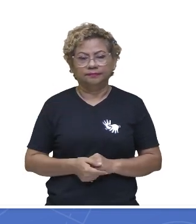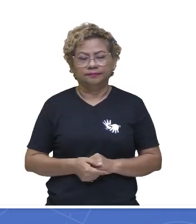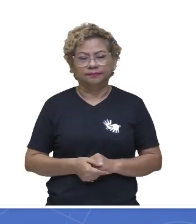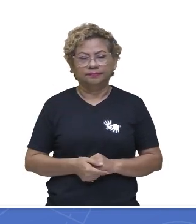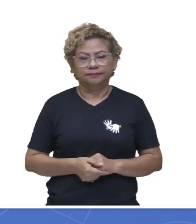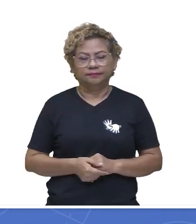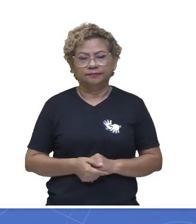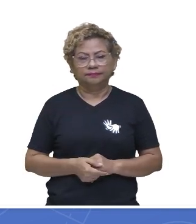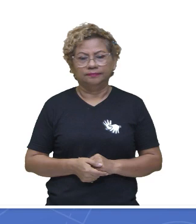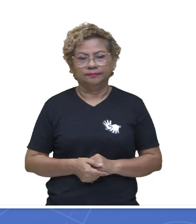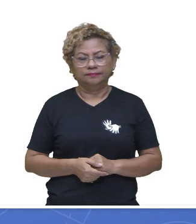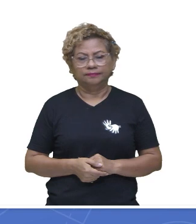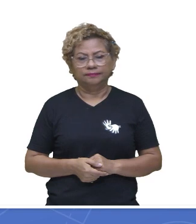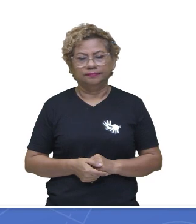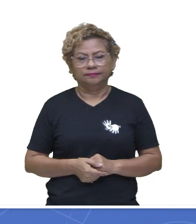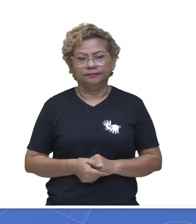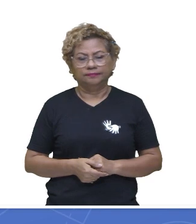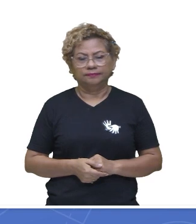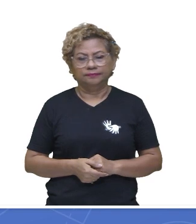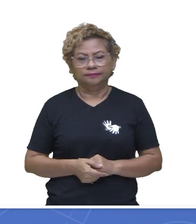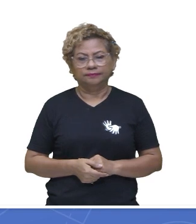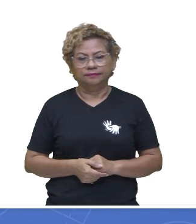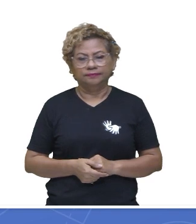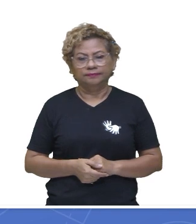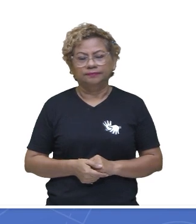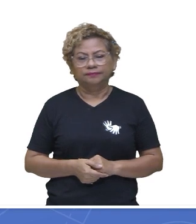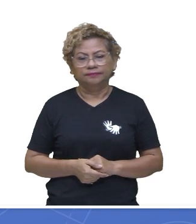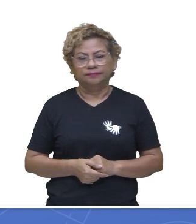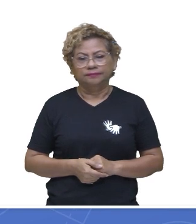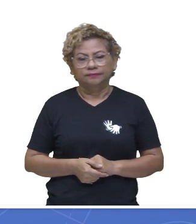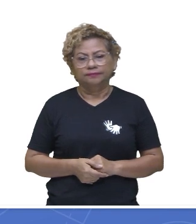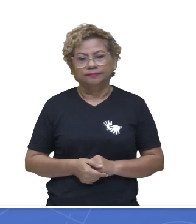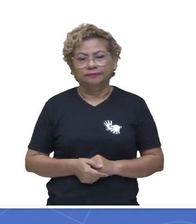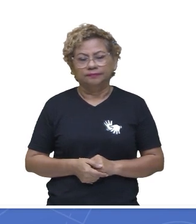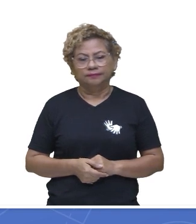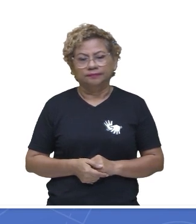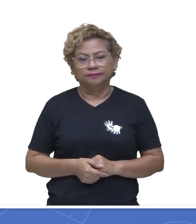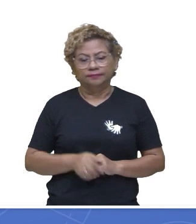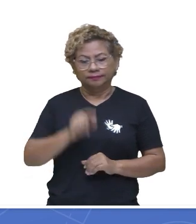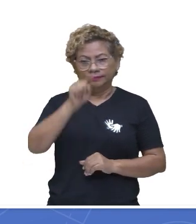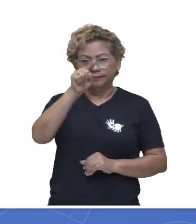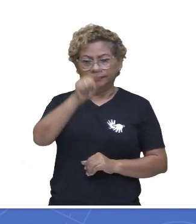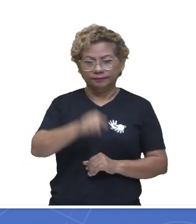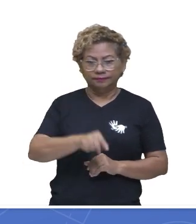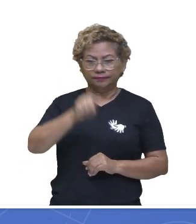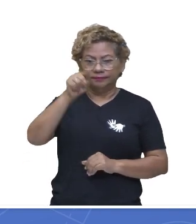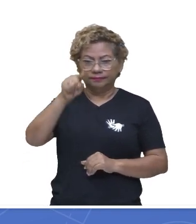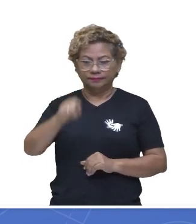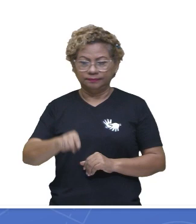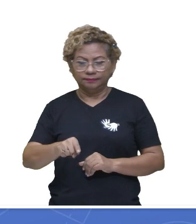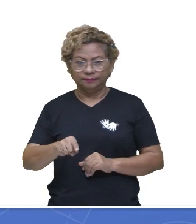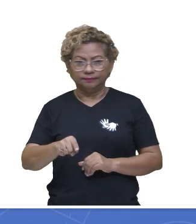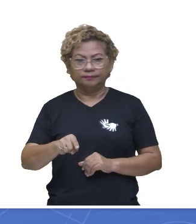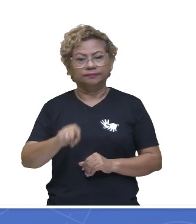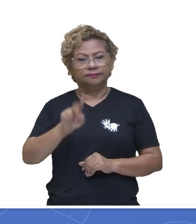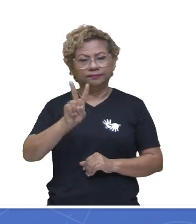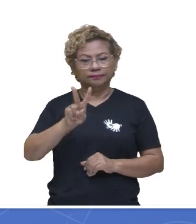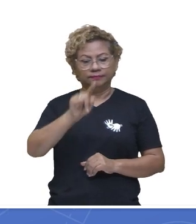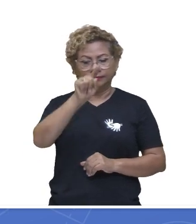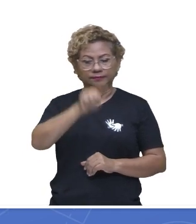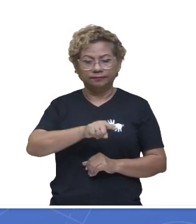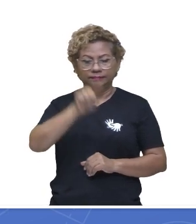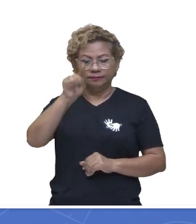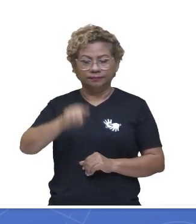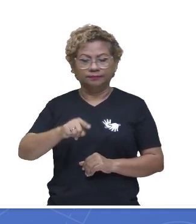colunas da matriz produto. Então, P igual a 2, tá? M igual a